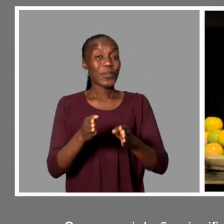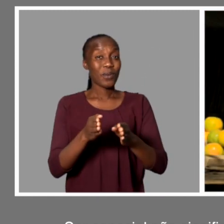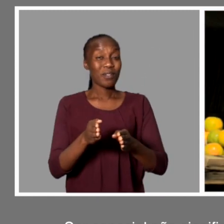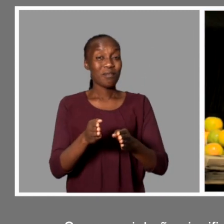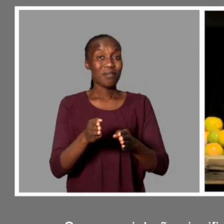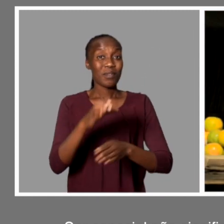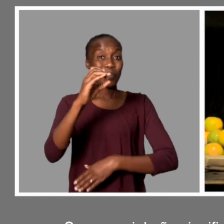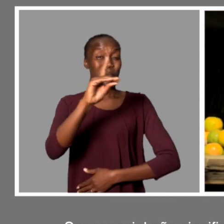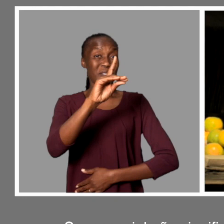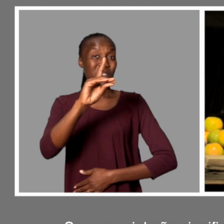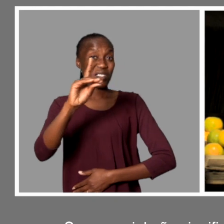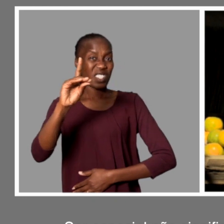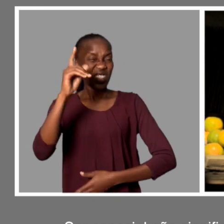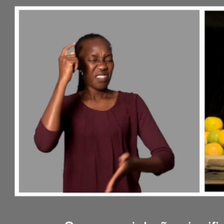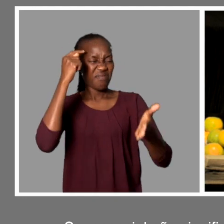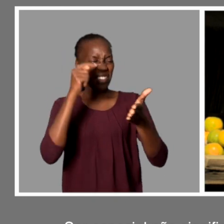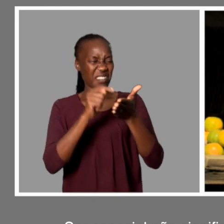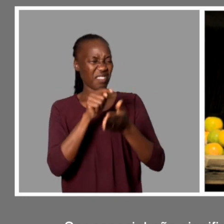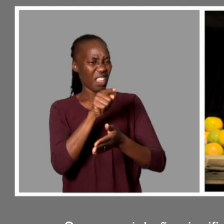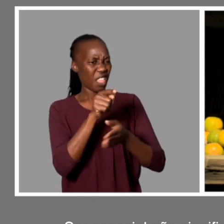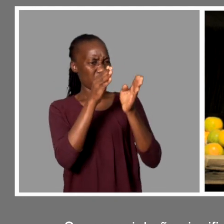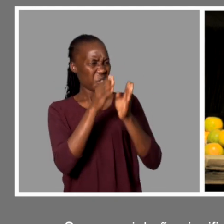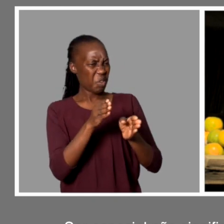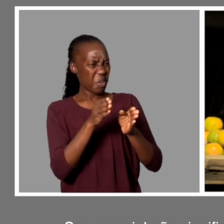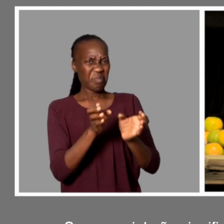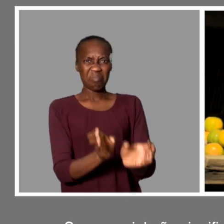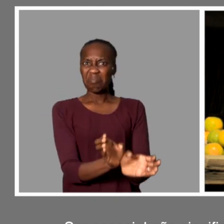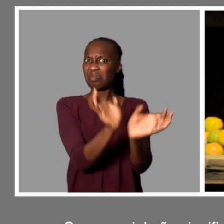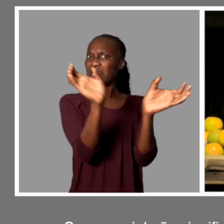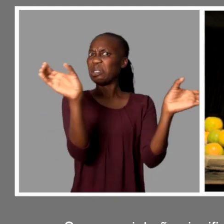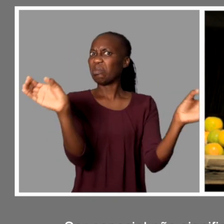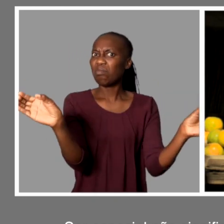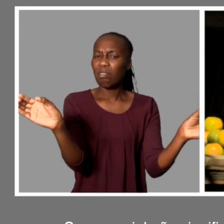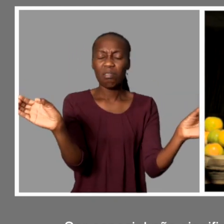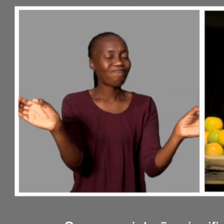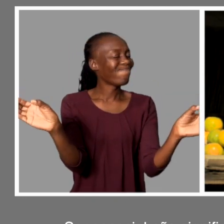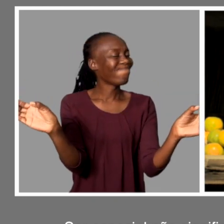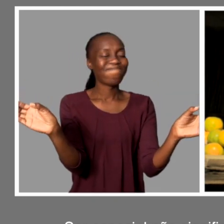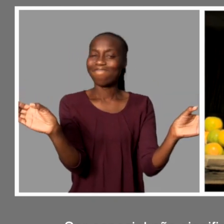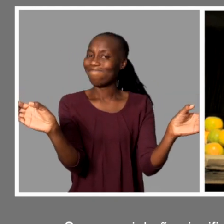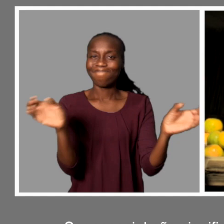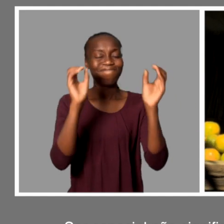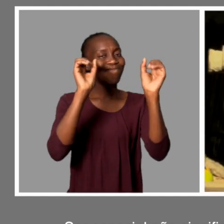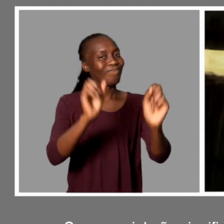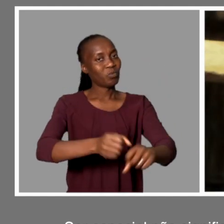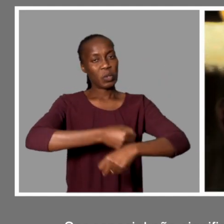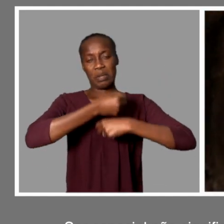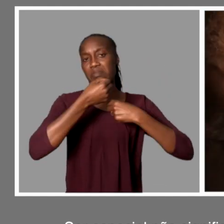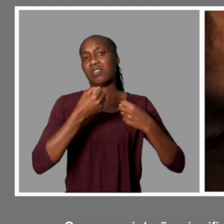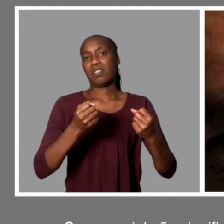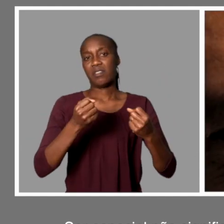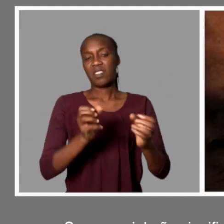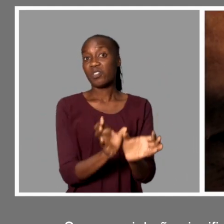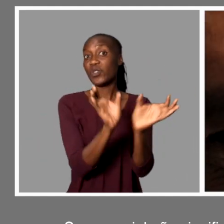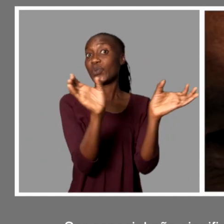Ser especial não significa que temos que excluir. As pessoas especiais não podemos